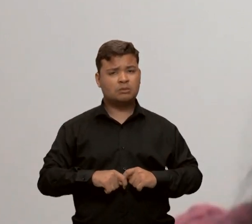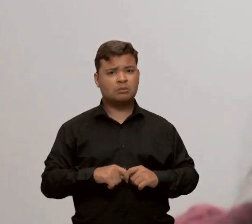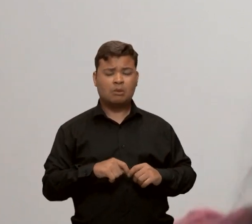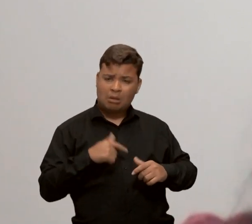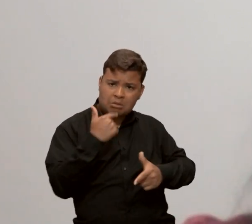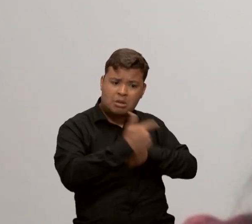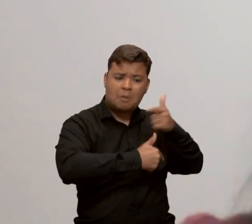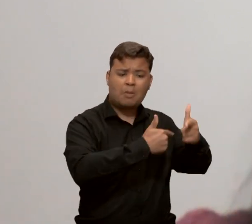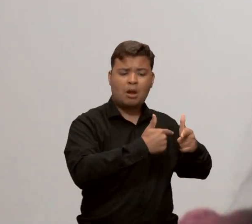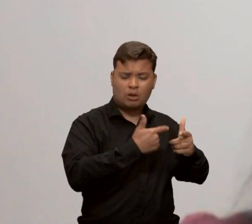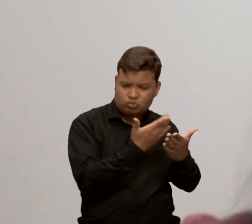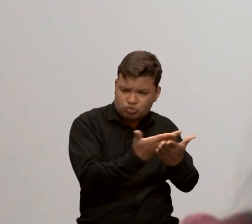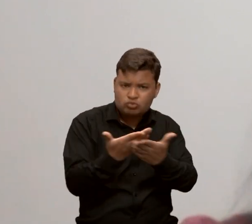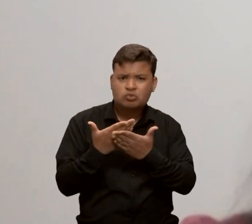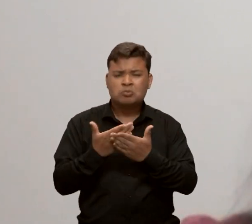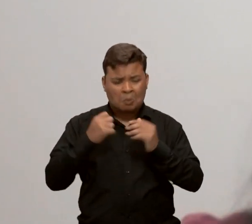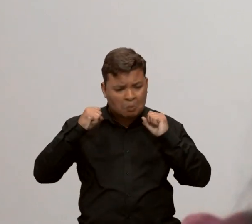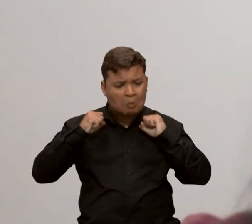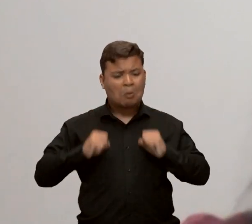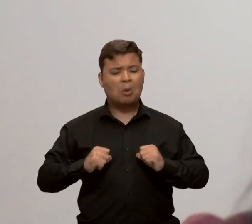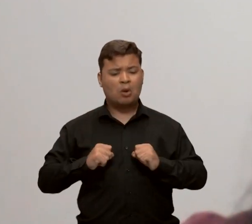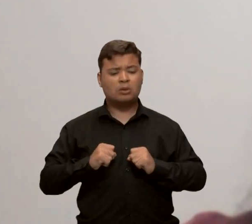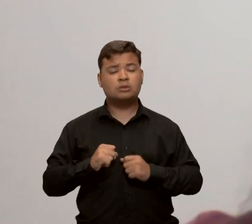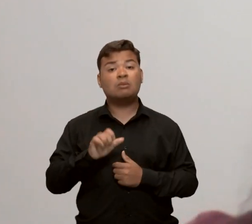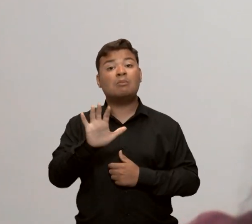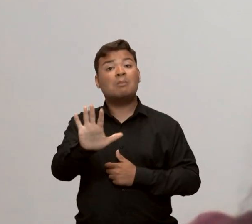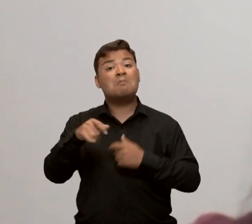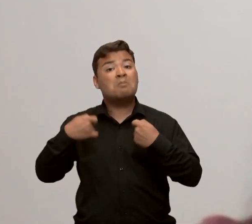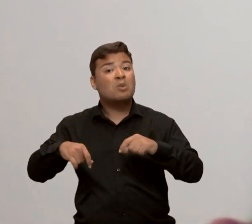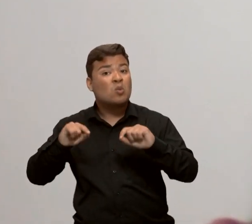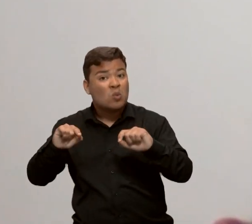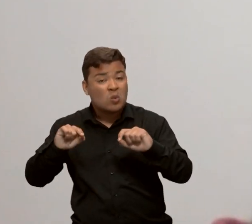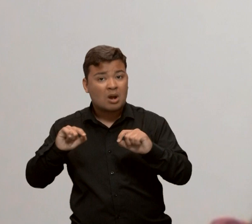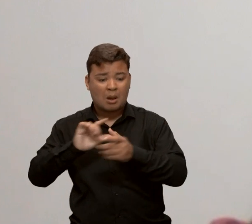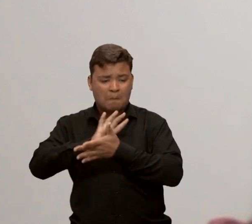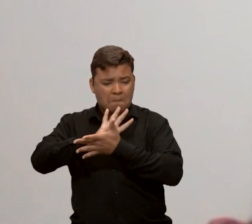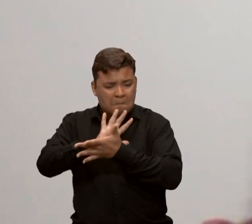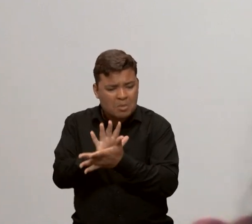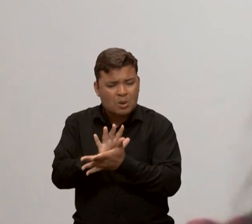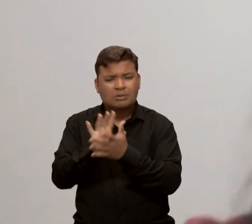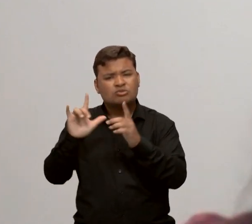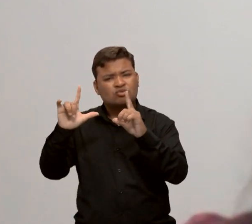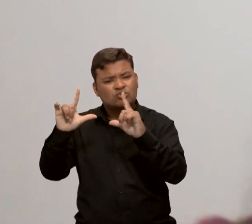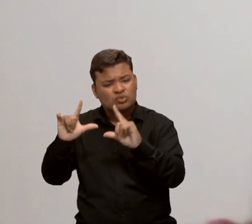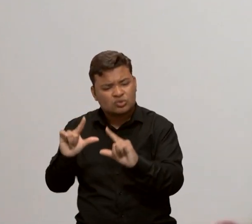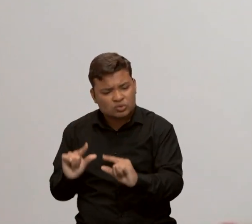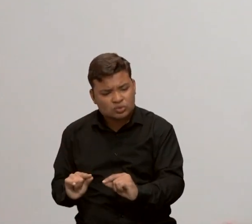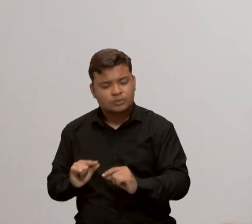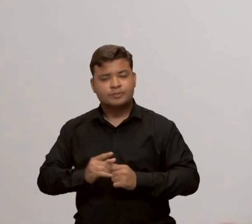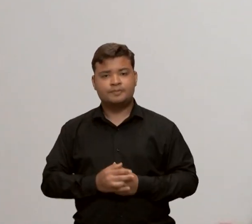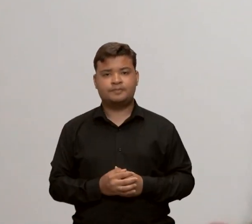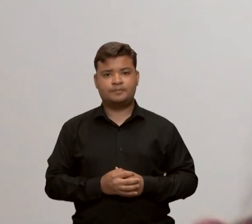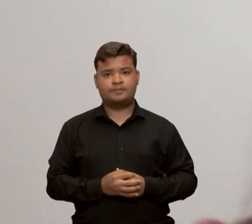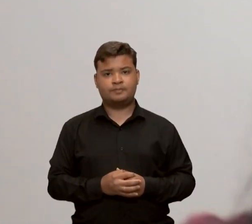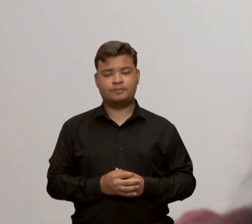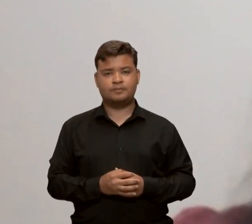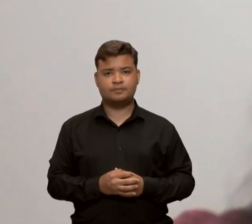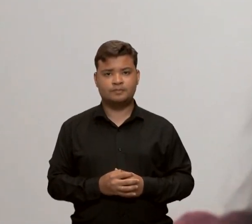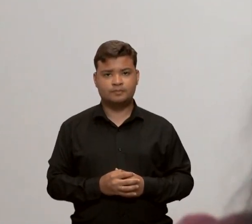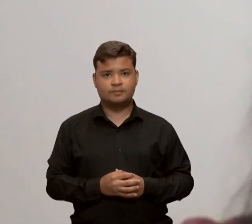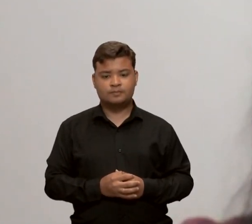podem estudar. Basta que esse preconceito vá caindo. Então, a inserção de uma criança